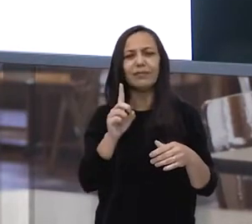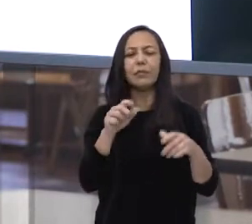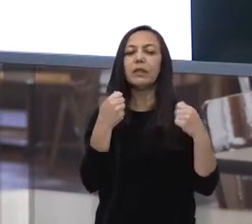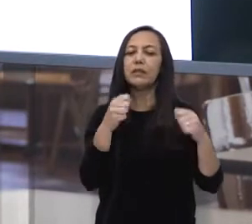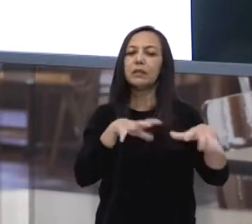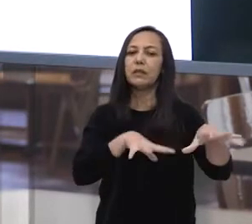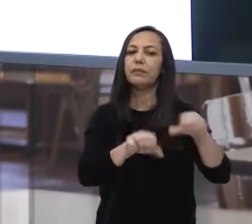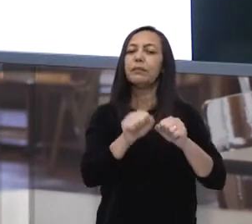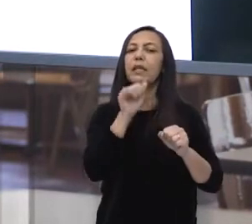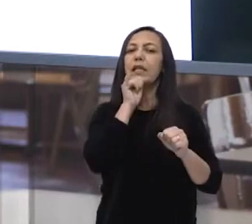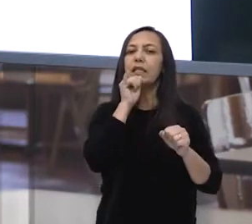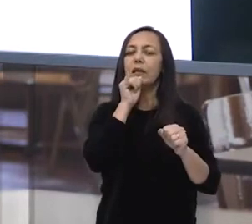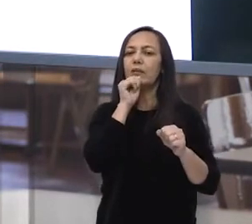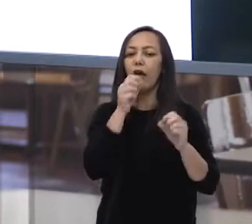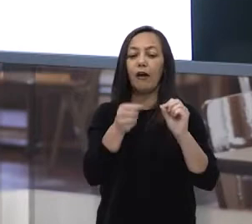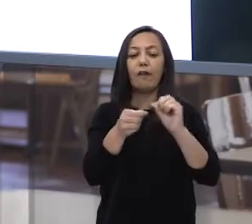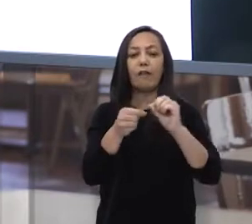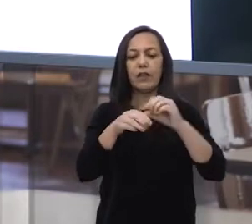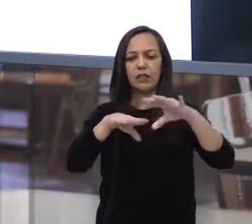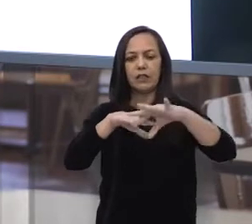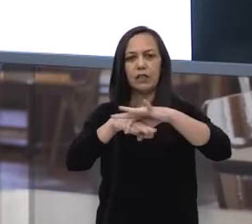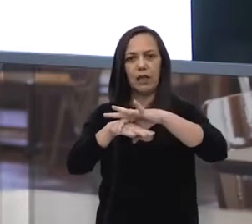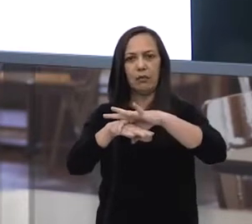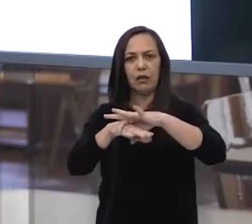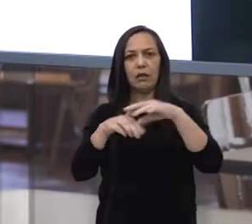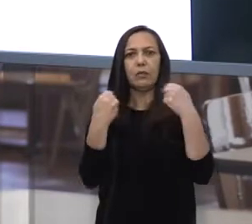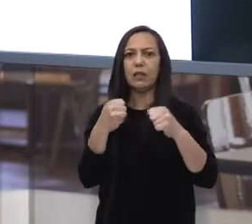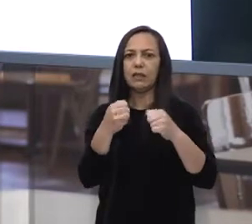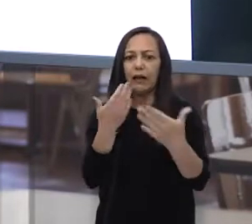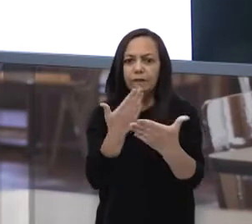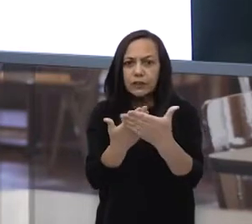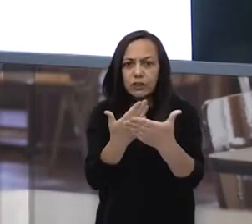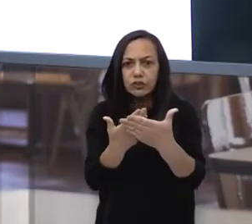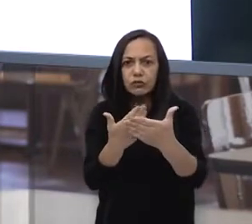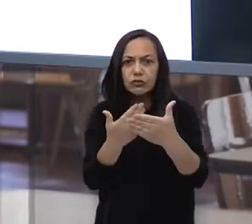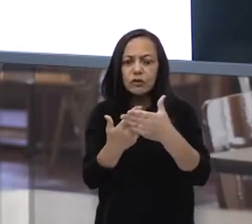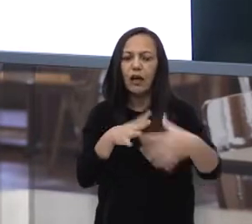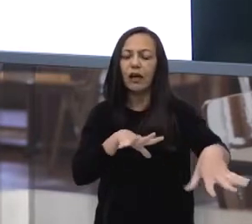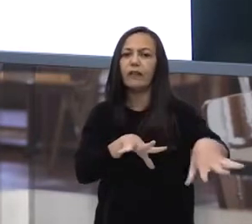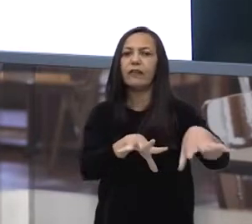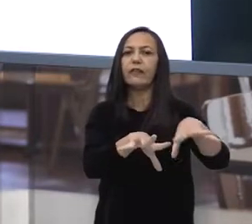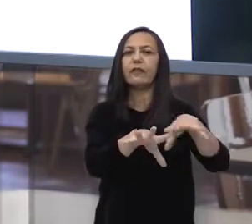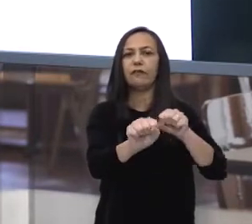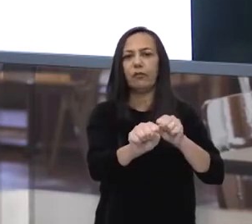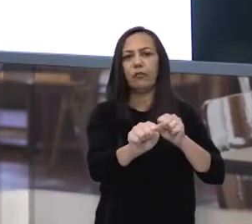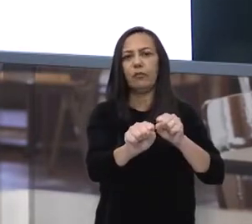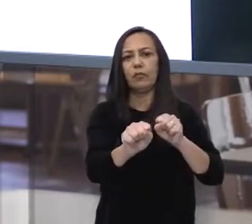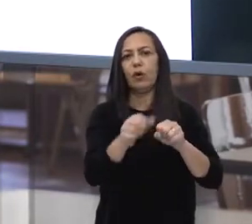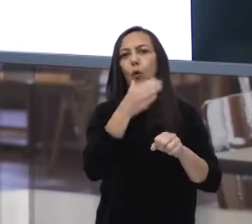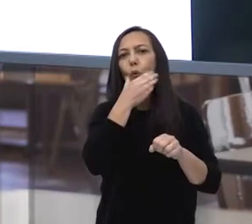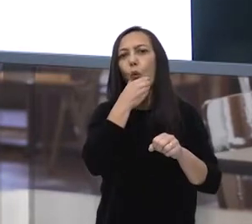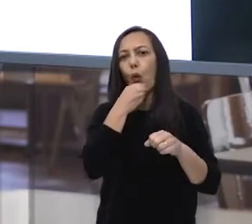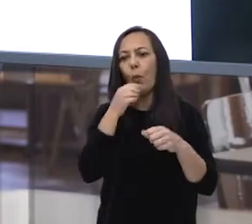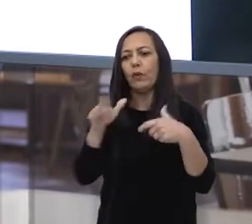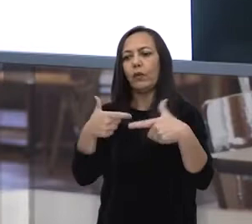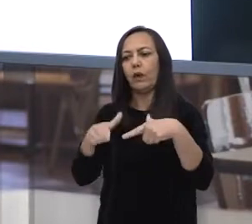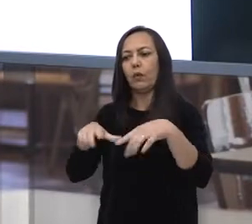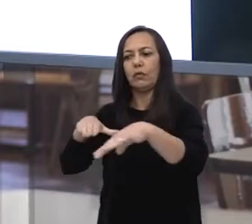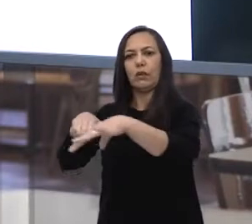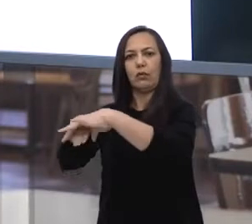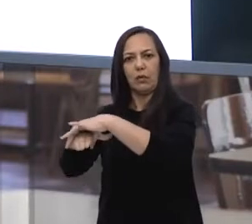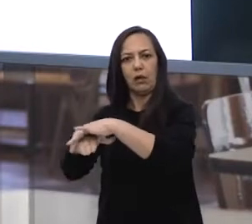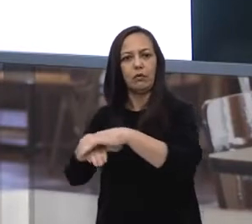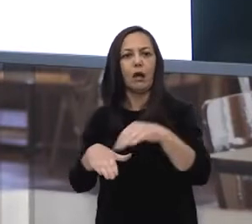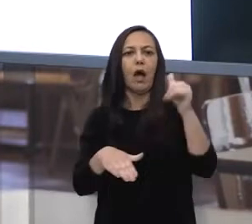que um sapateiro ia para fazer roupa, ele não sabe fazer roupa. Então o sapateiro faz sapato, o alfaiate faz a